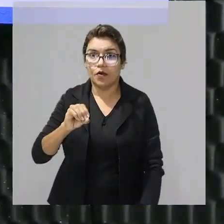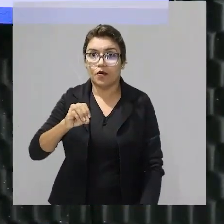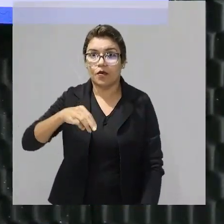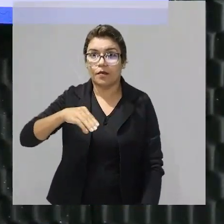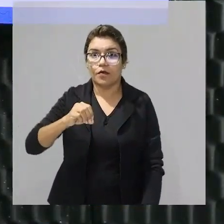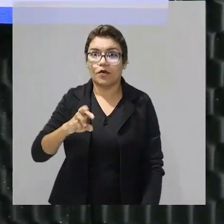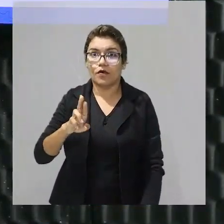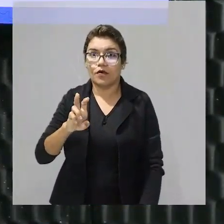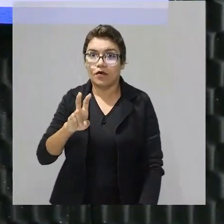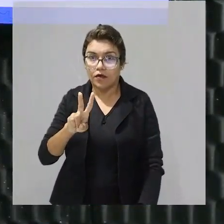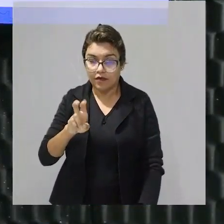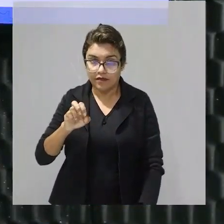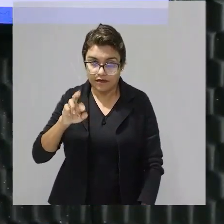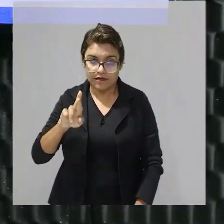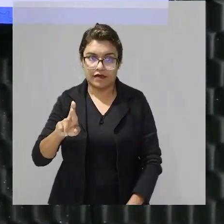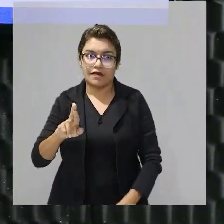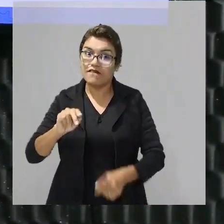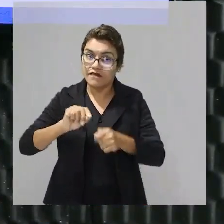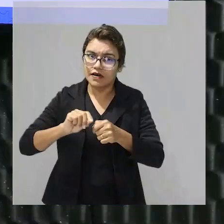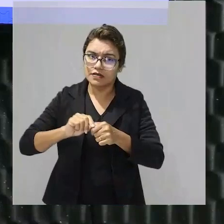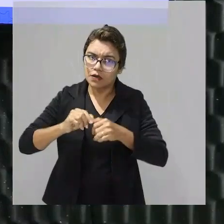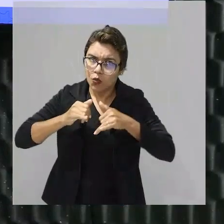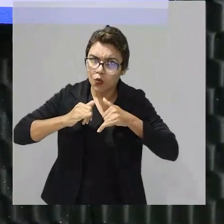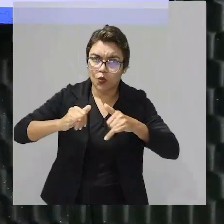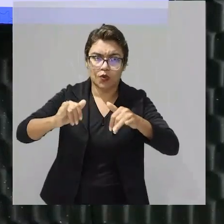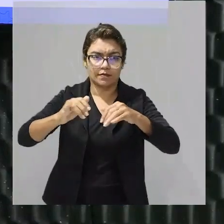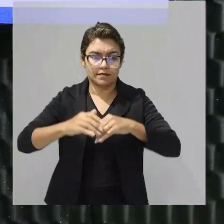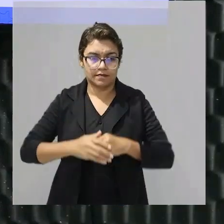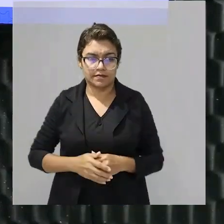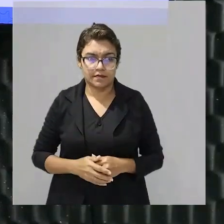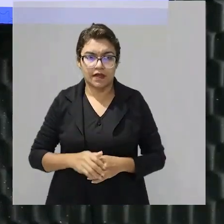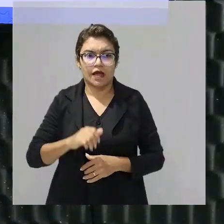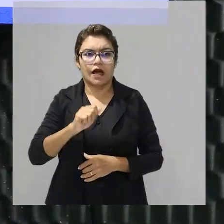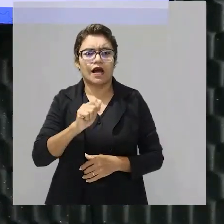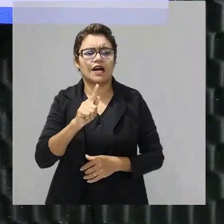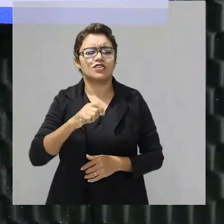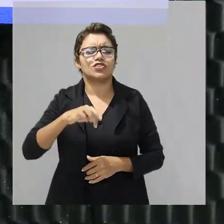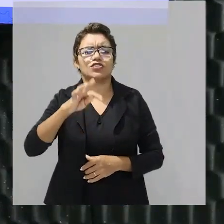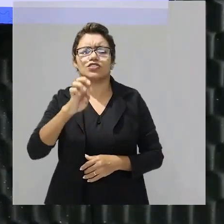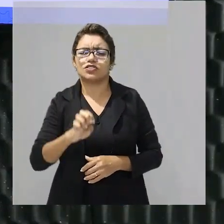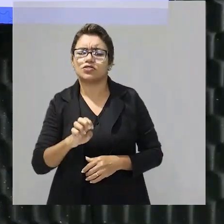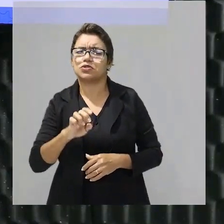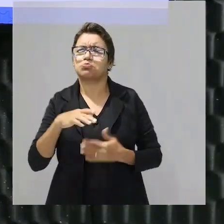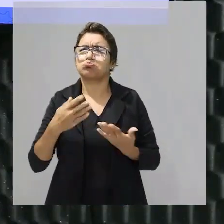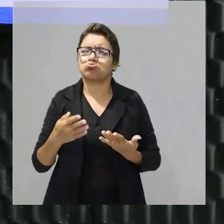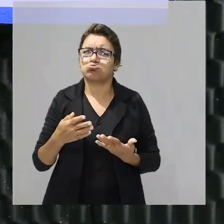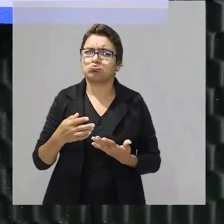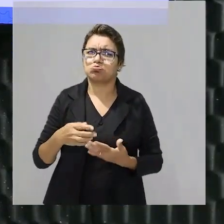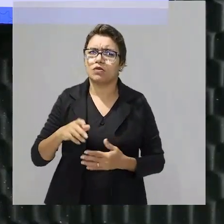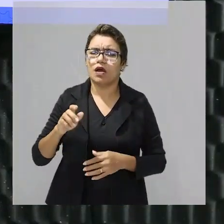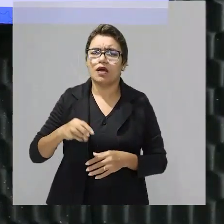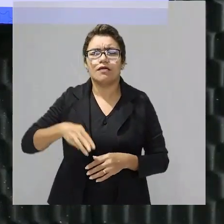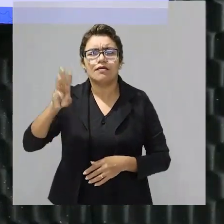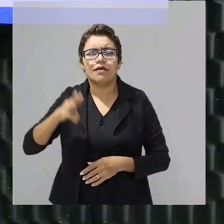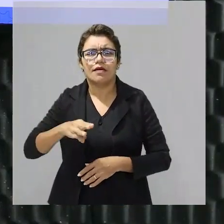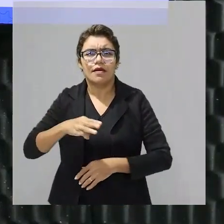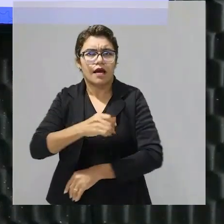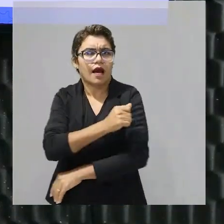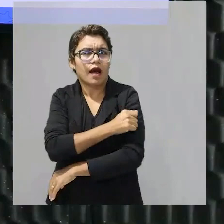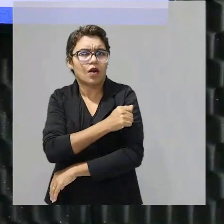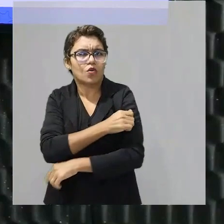mais enfática, de forma mais detalhada, coloquei aqui separado de acordo com os elementos que nós vimos agora há